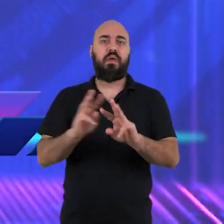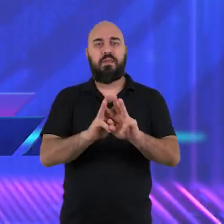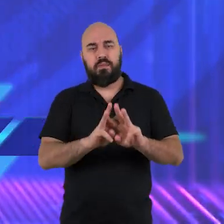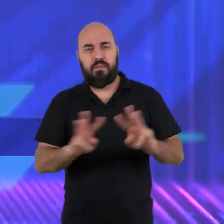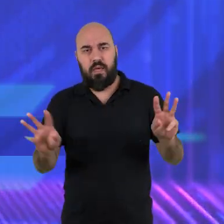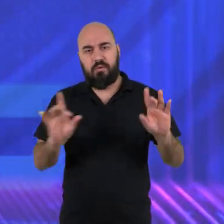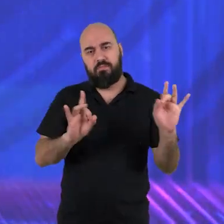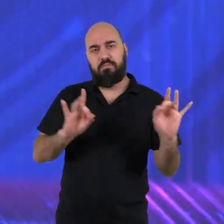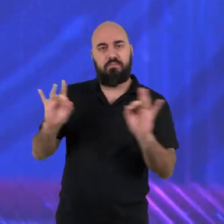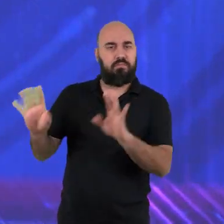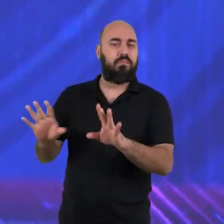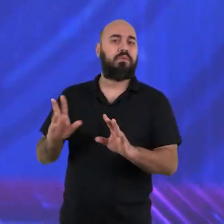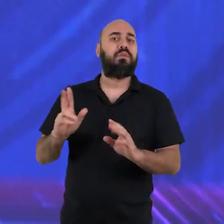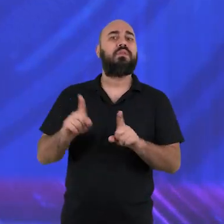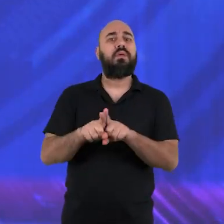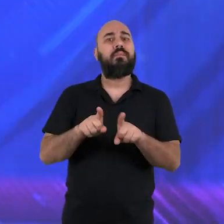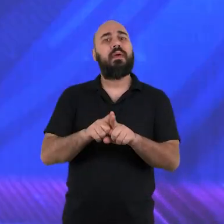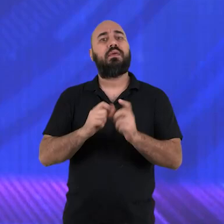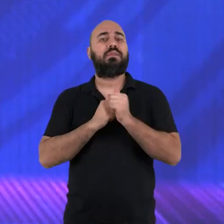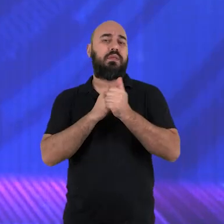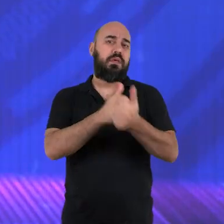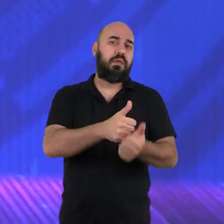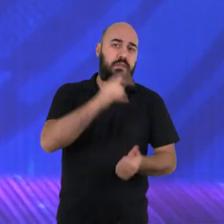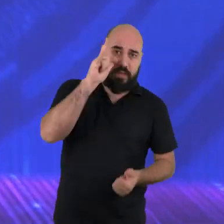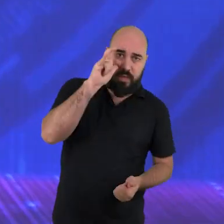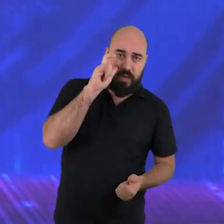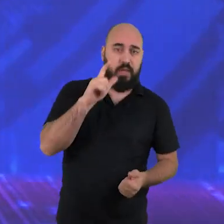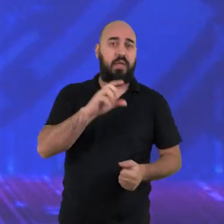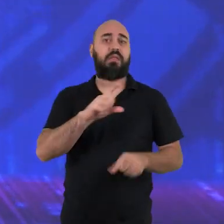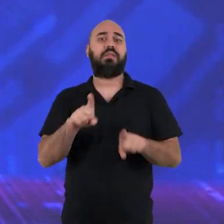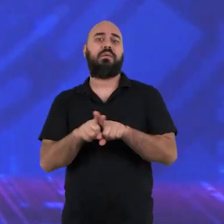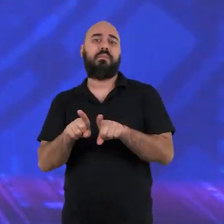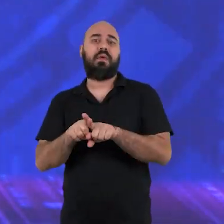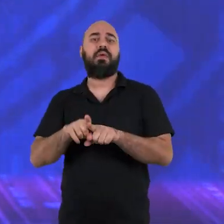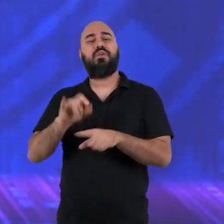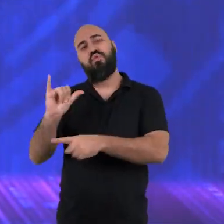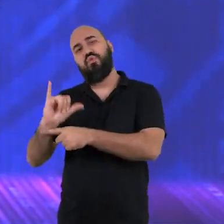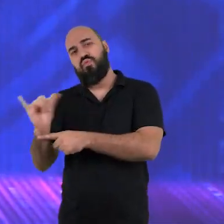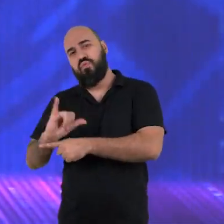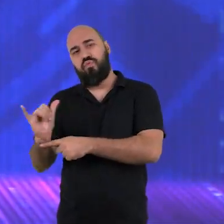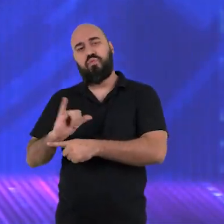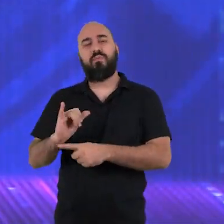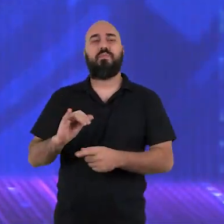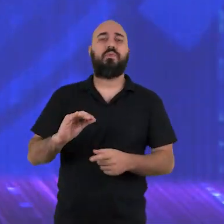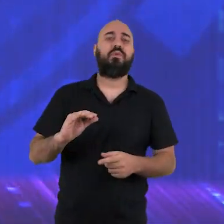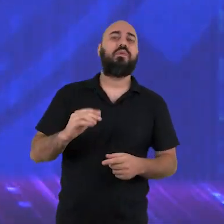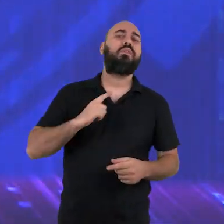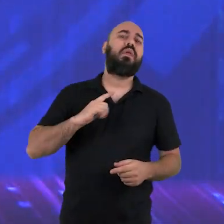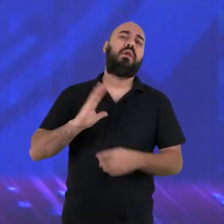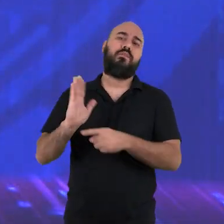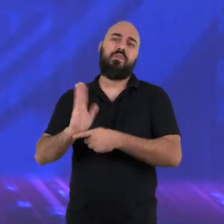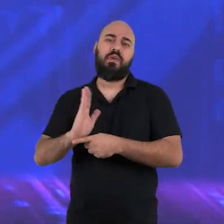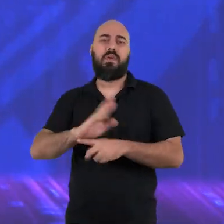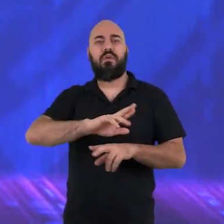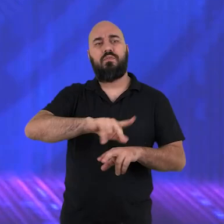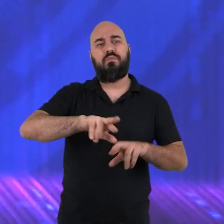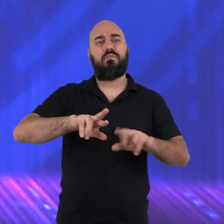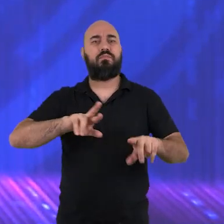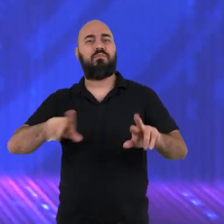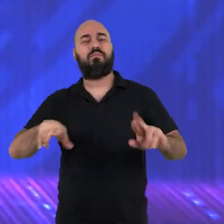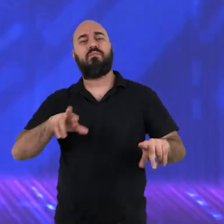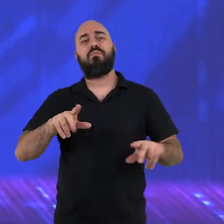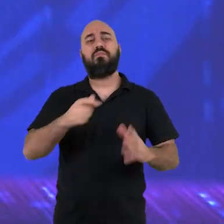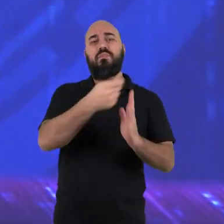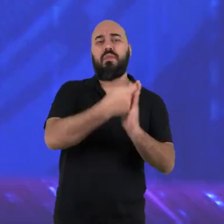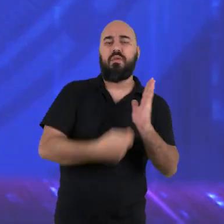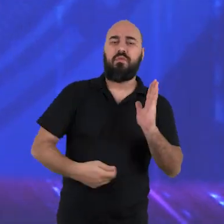Futuro. Siga o Arena do Futuro nas redes sociais. Nós colocamos conteúdo diariamente lá. É um videozinho com uma reflexão,